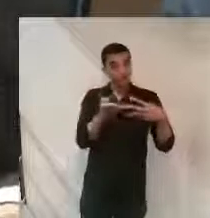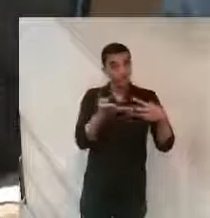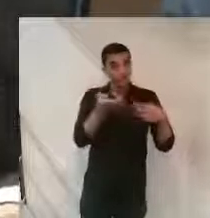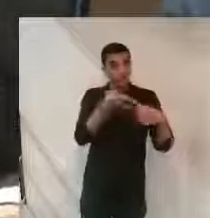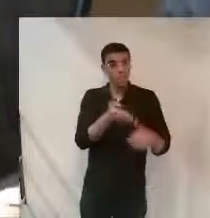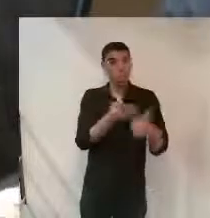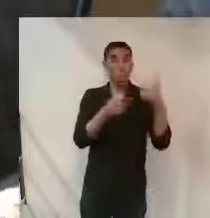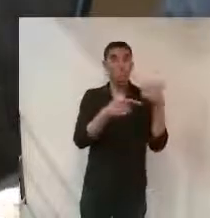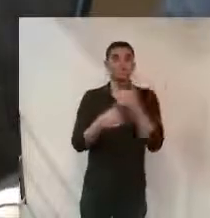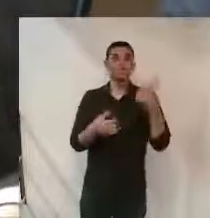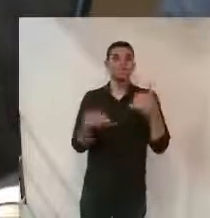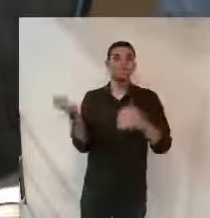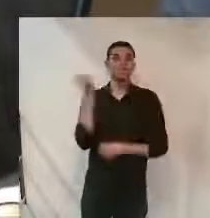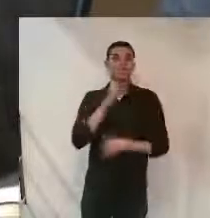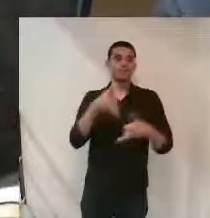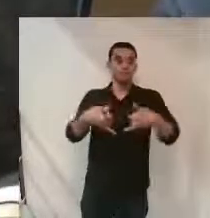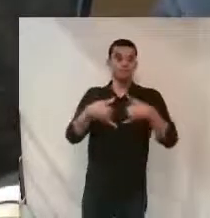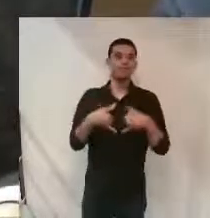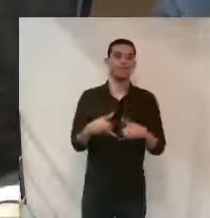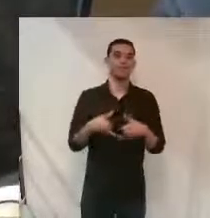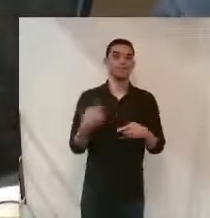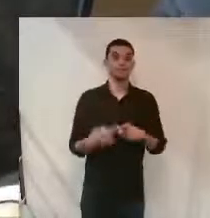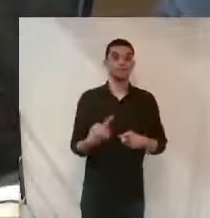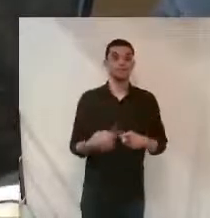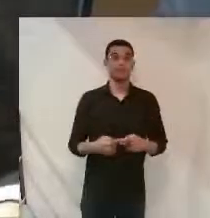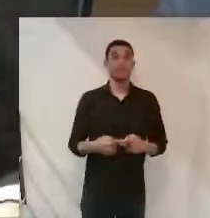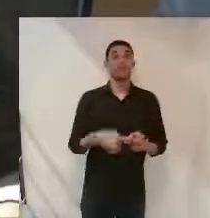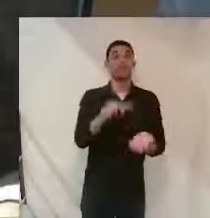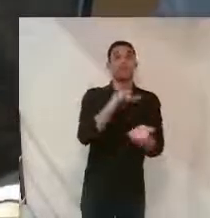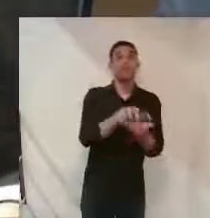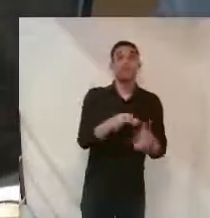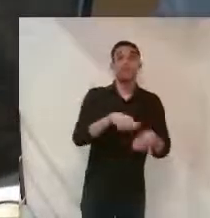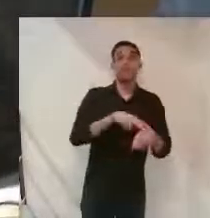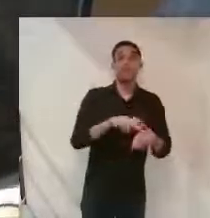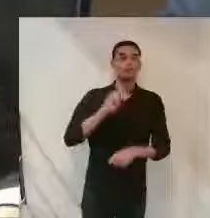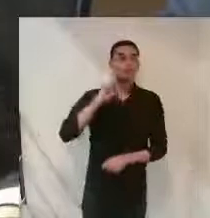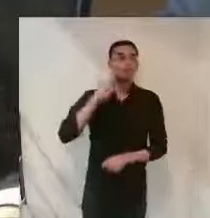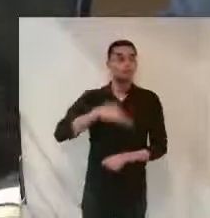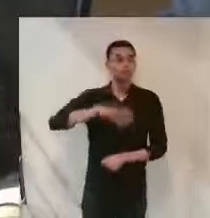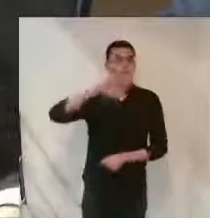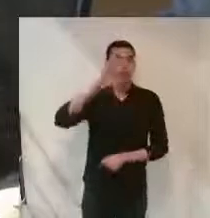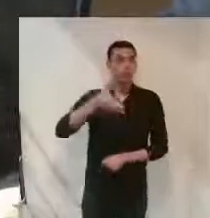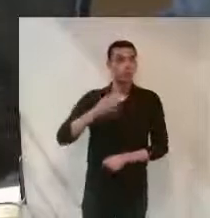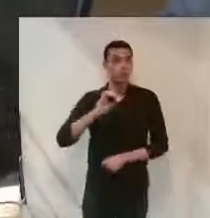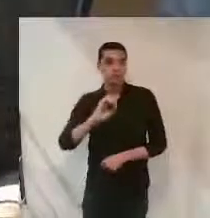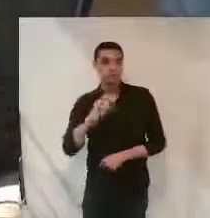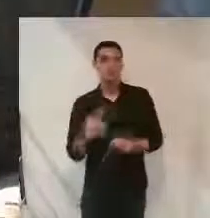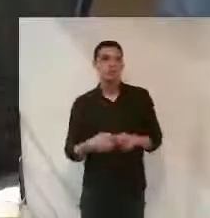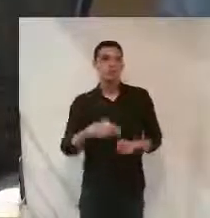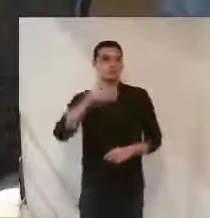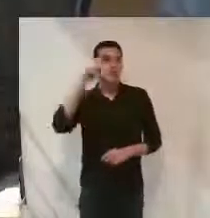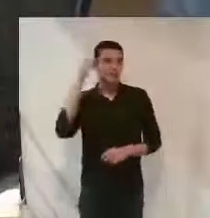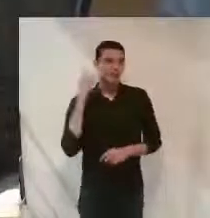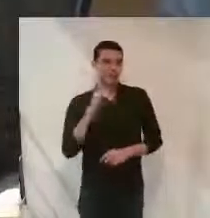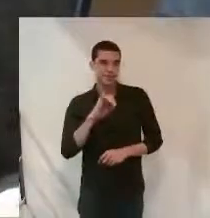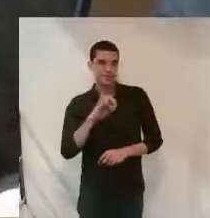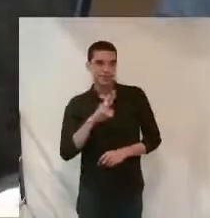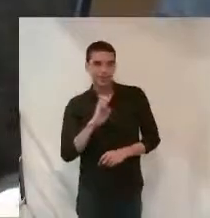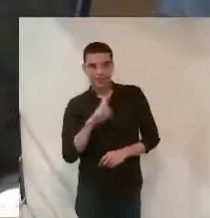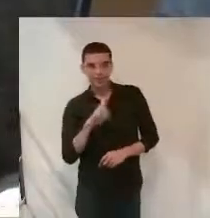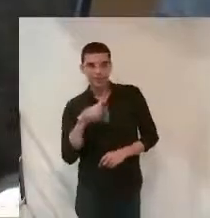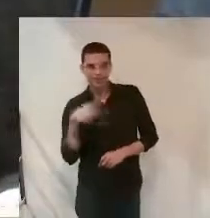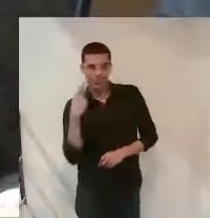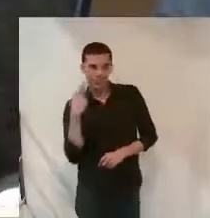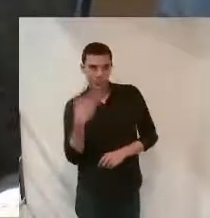senhor idealizou, doutor Disseu, através dos seus livros, né, Acordos Criminais, falando sobre os acordos não